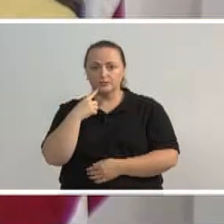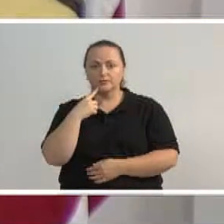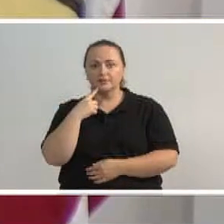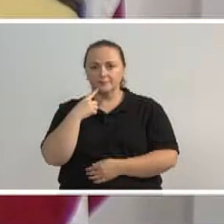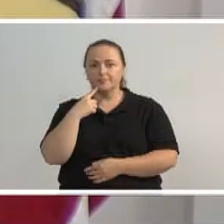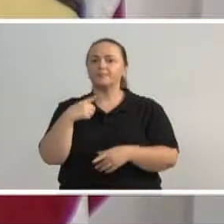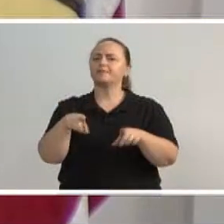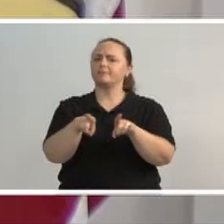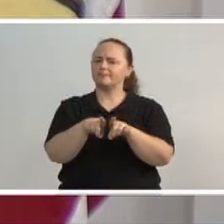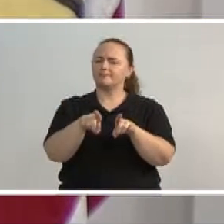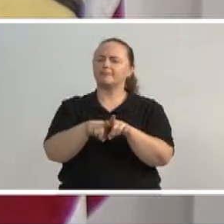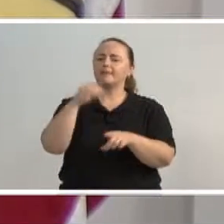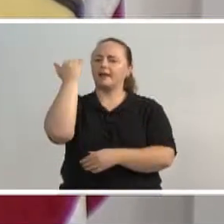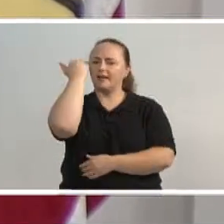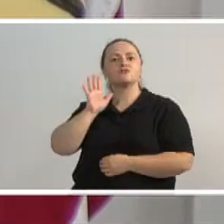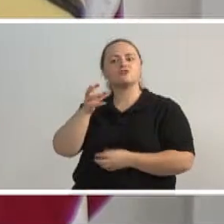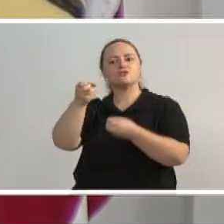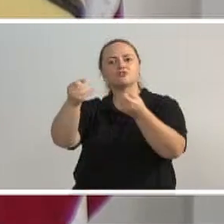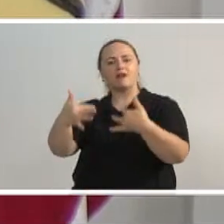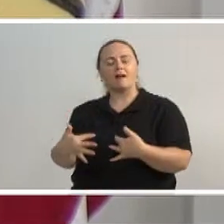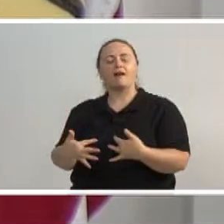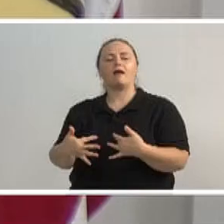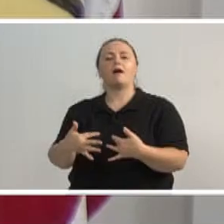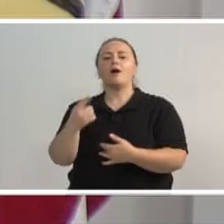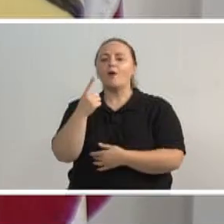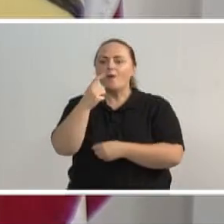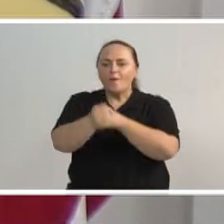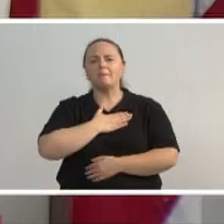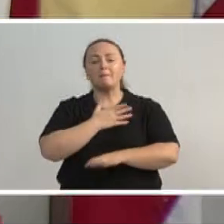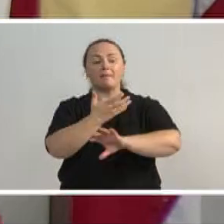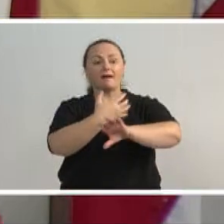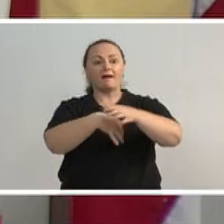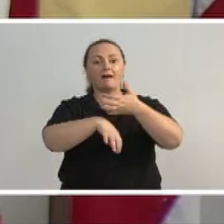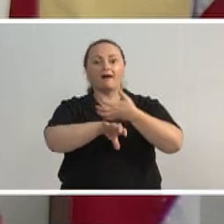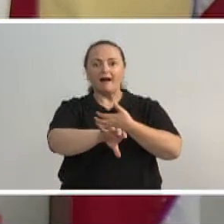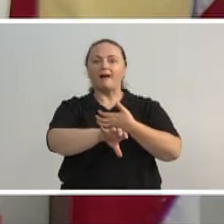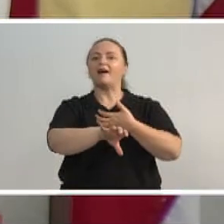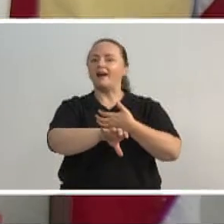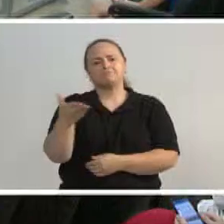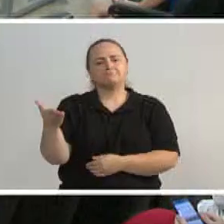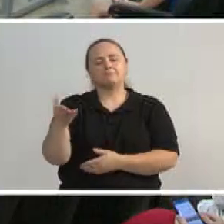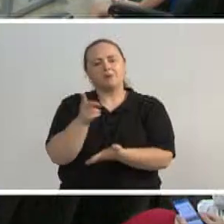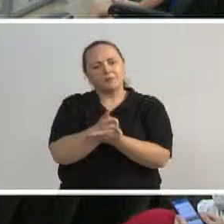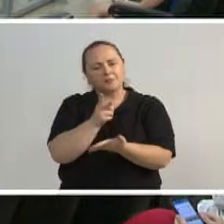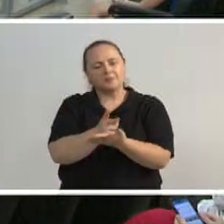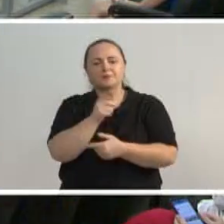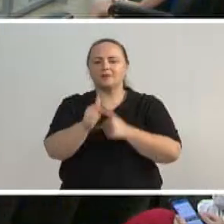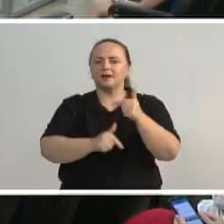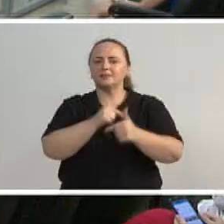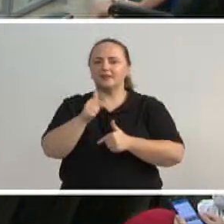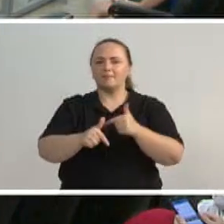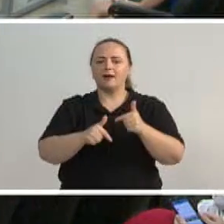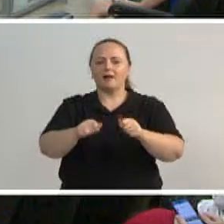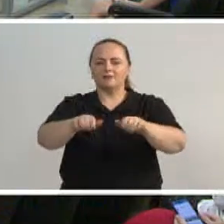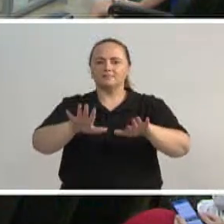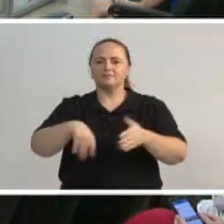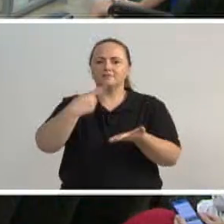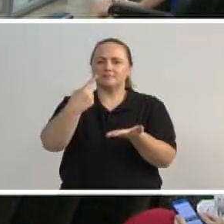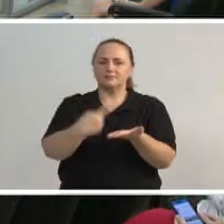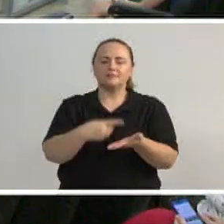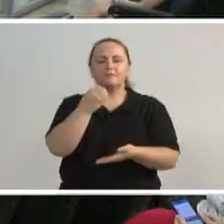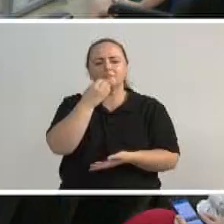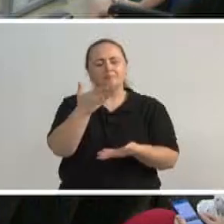pedagogas, intérpretes e deficientes visuais e auditivas. Foi entregue também um documento ao presidente da Câmara,